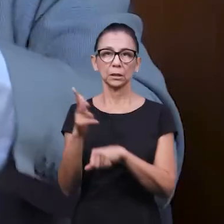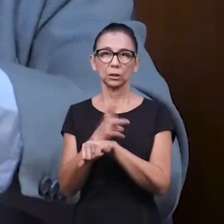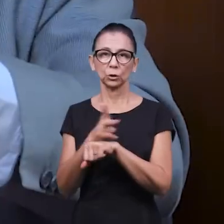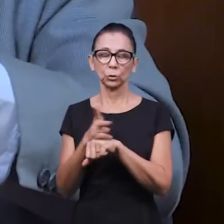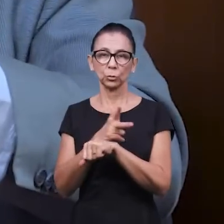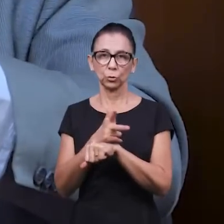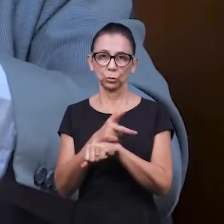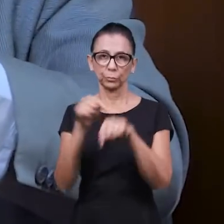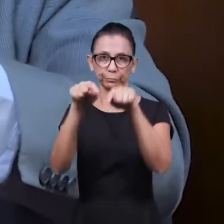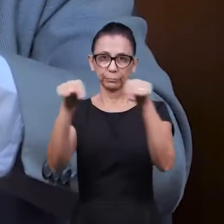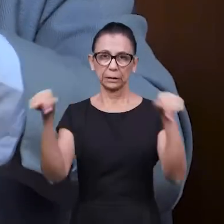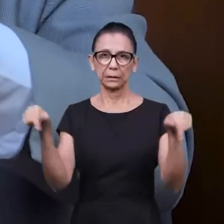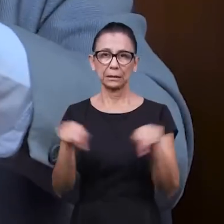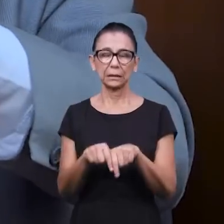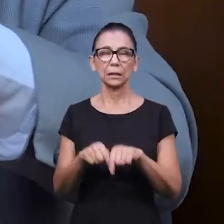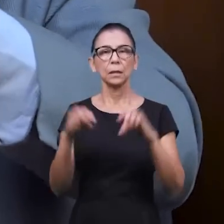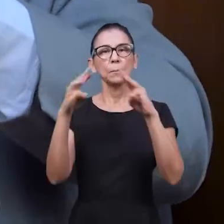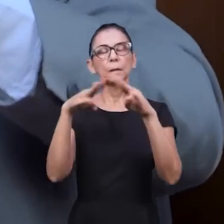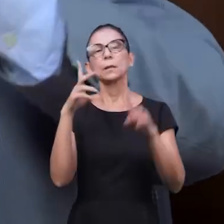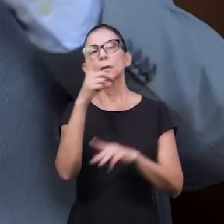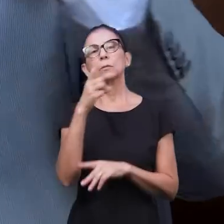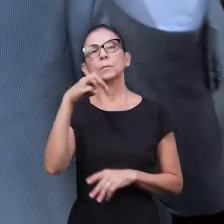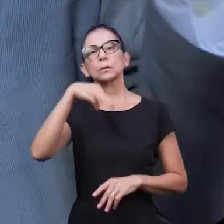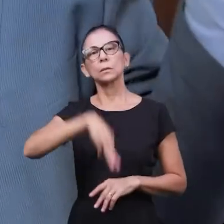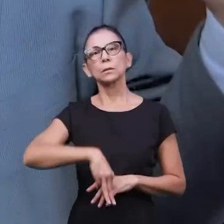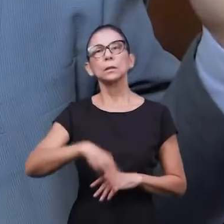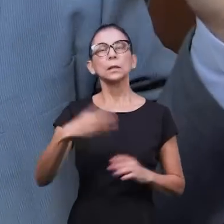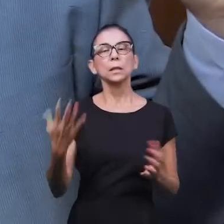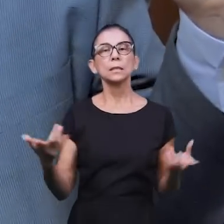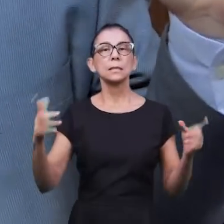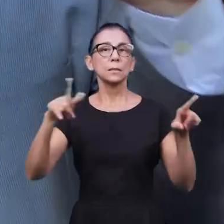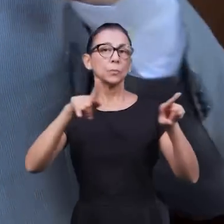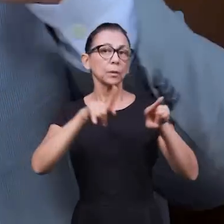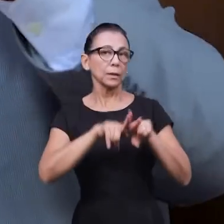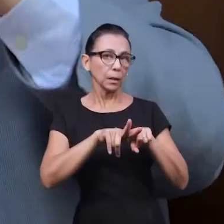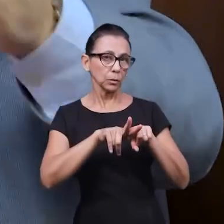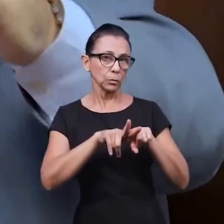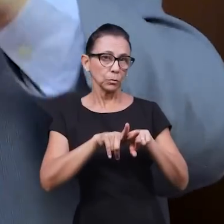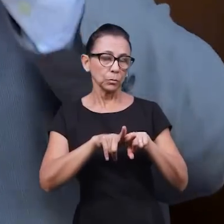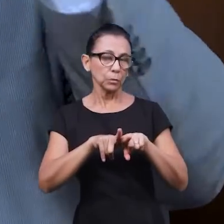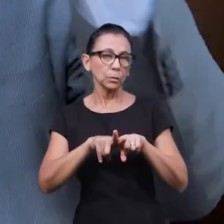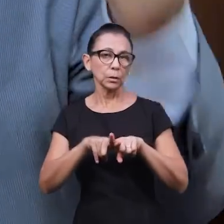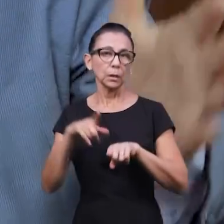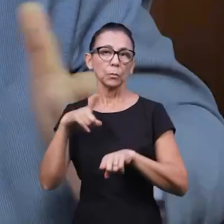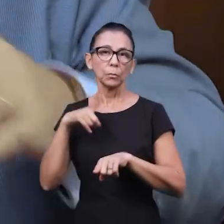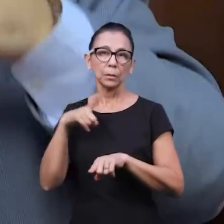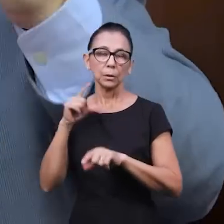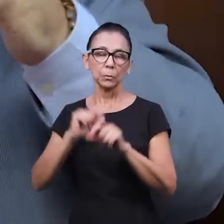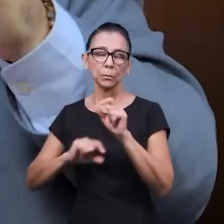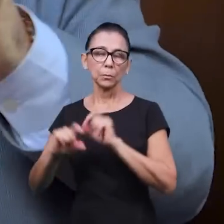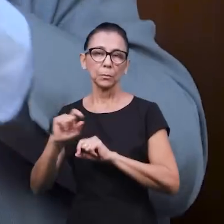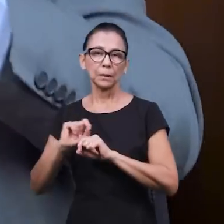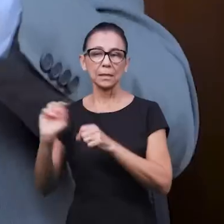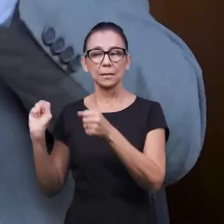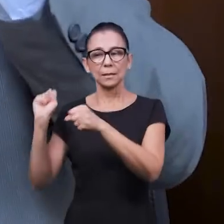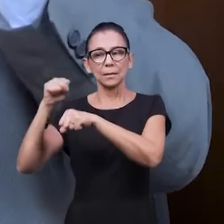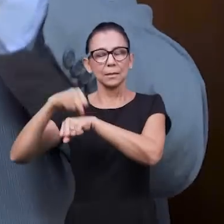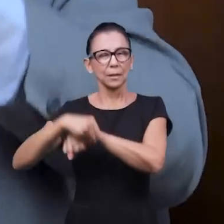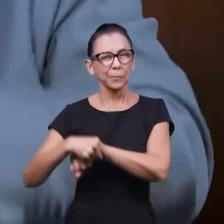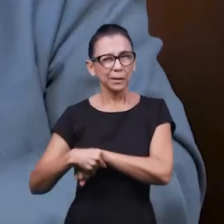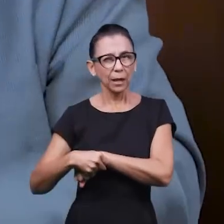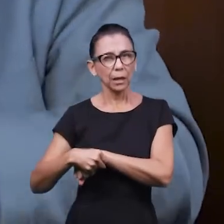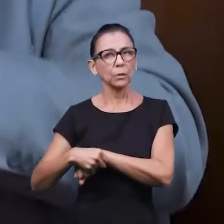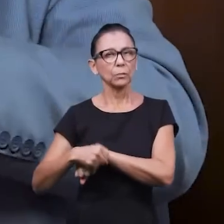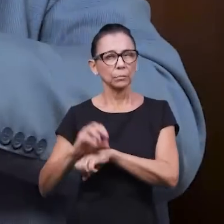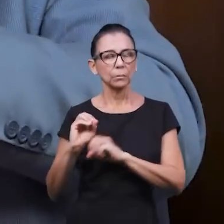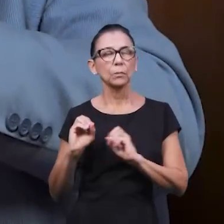estúdio aqui no Manaim de Domingos Martins. Se eventualmente está acontecendo um seminário agora, eventualmente os irmãos podem entrar no período de louvor, lá você vai ouvir de